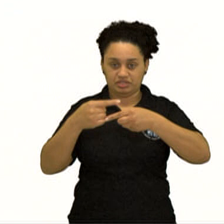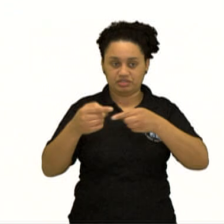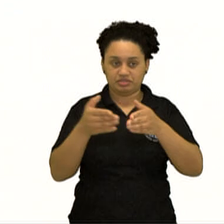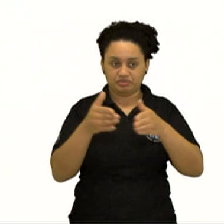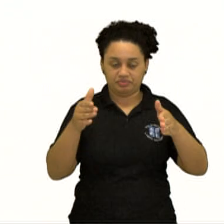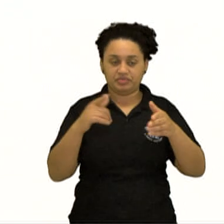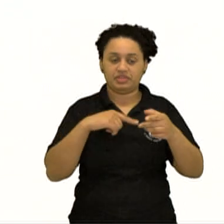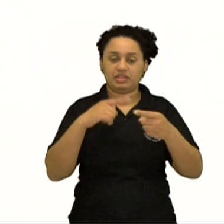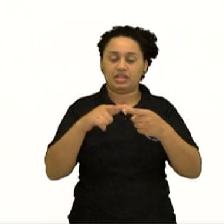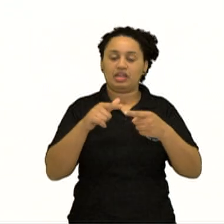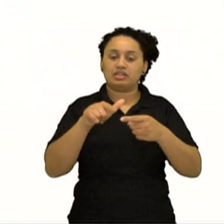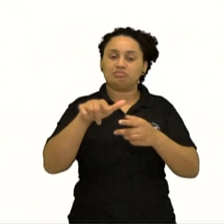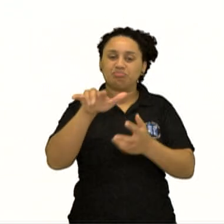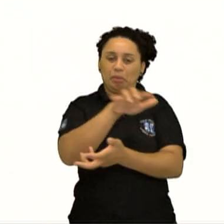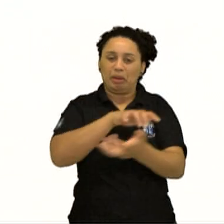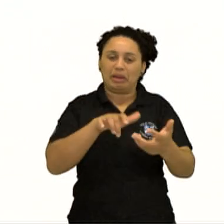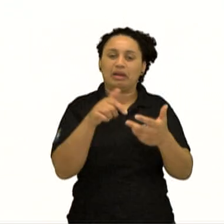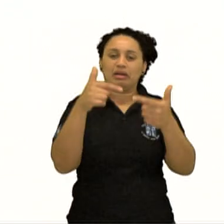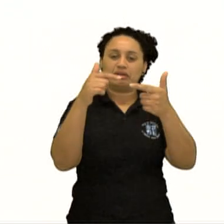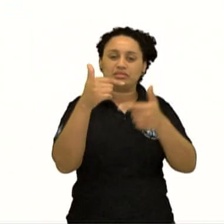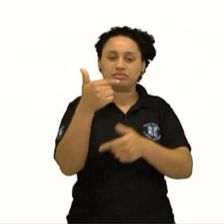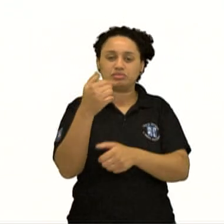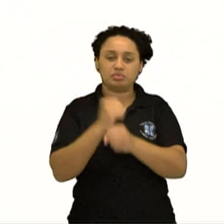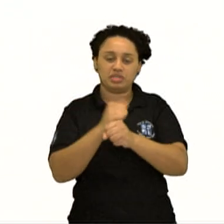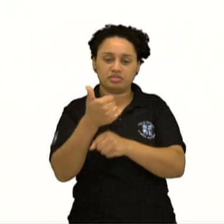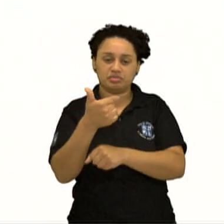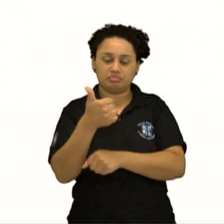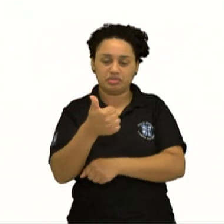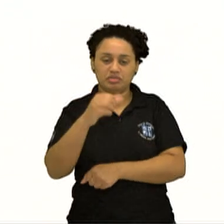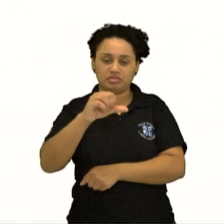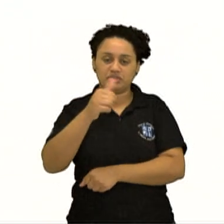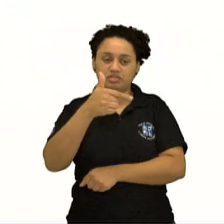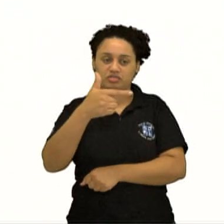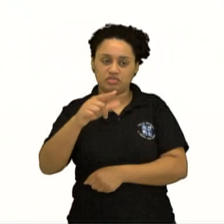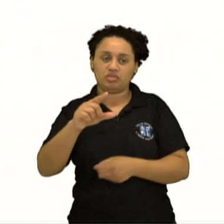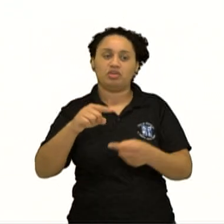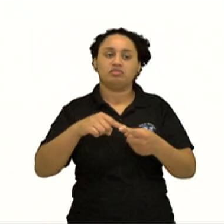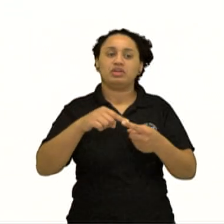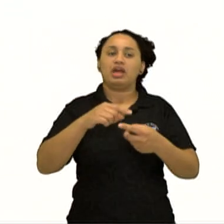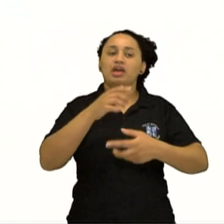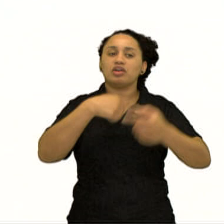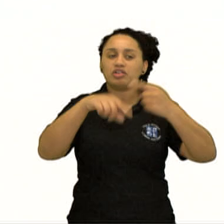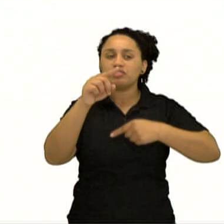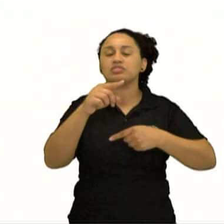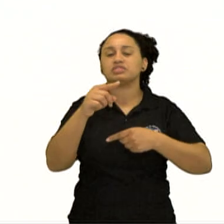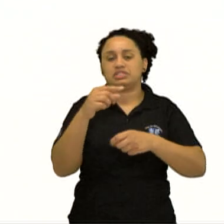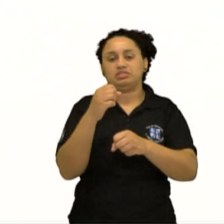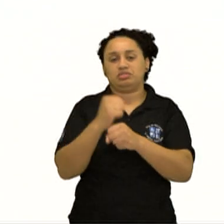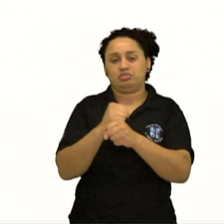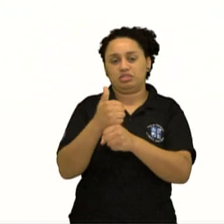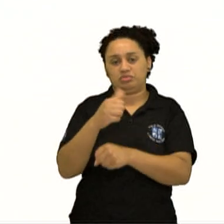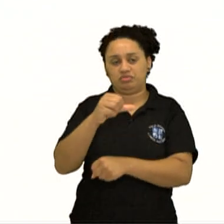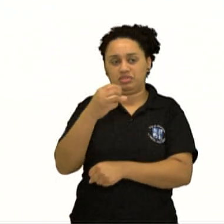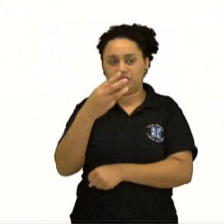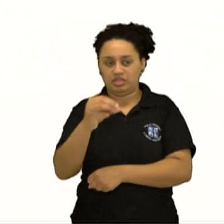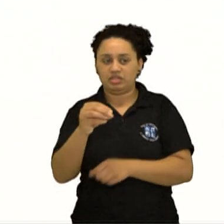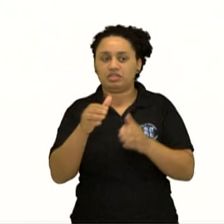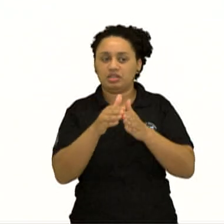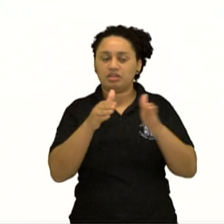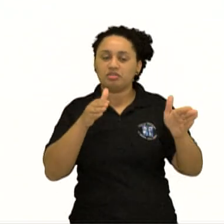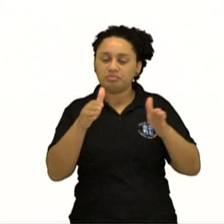de 29, geração de 30, Revolução de 1930, a Era Vargas e a Segunda Guerra